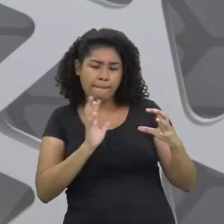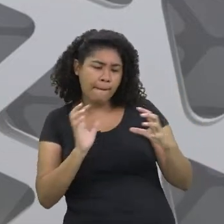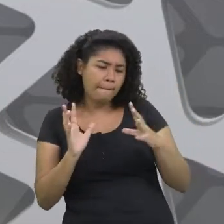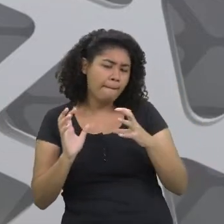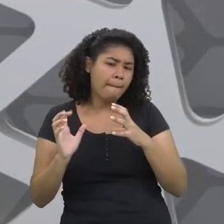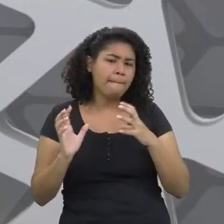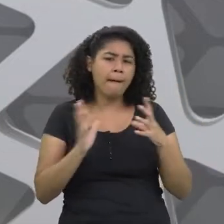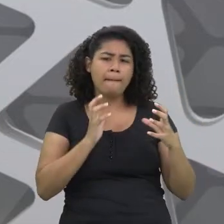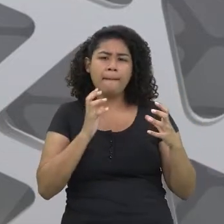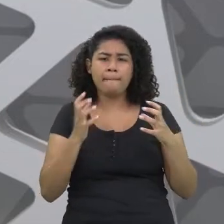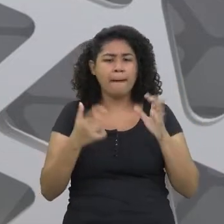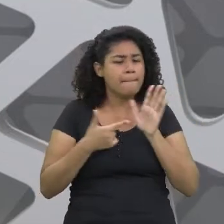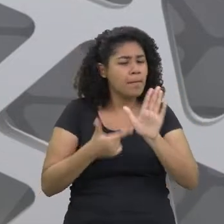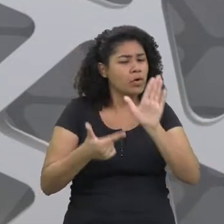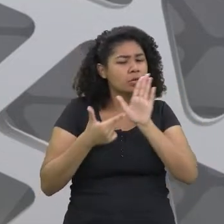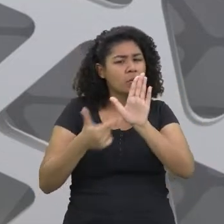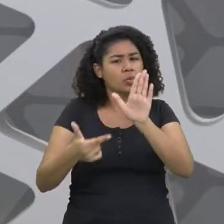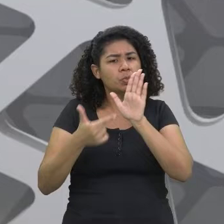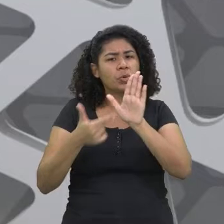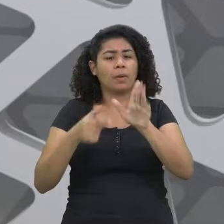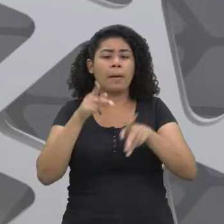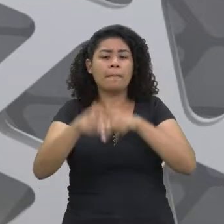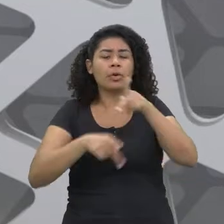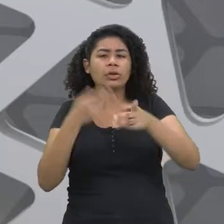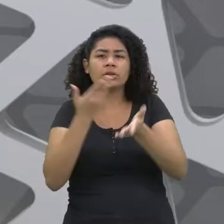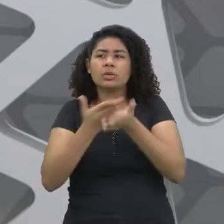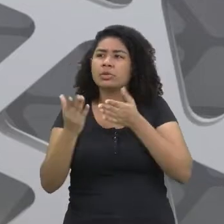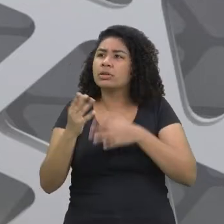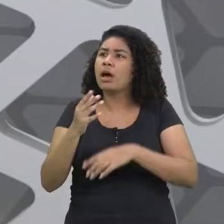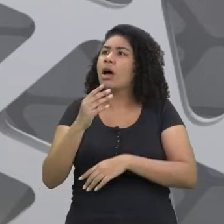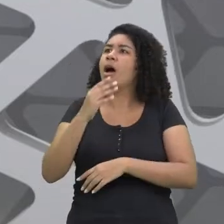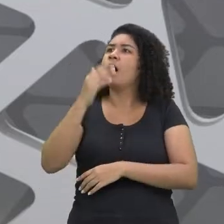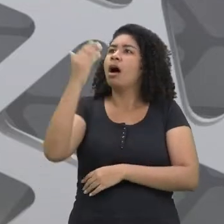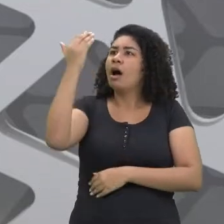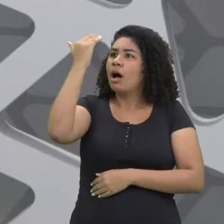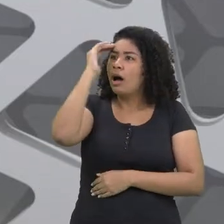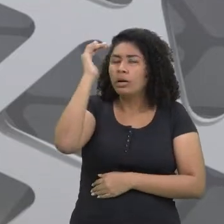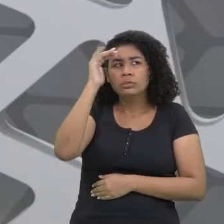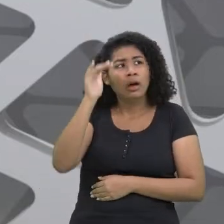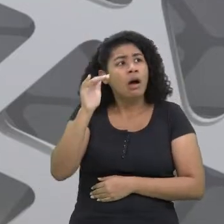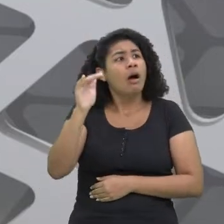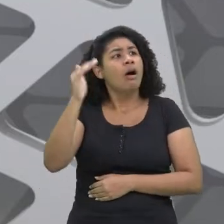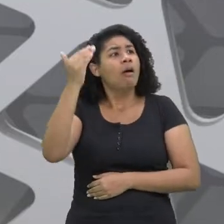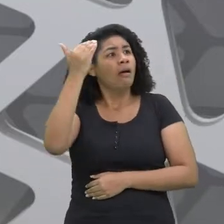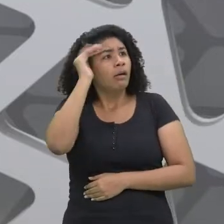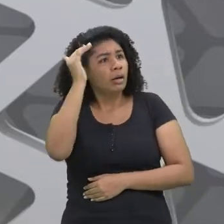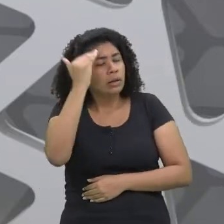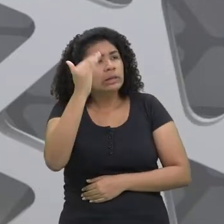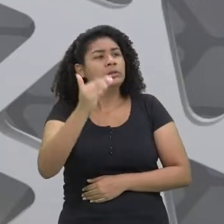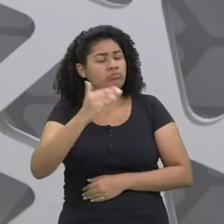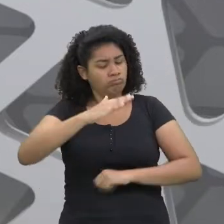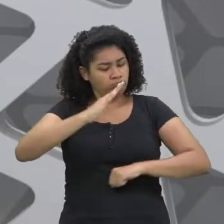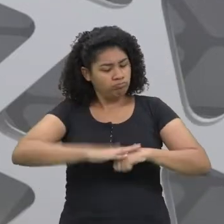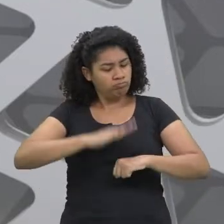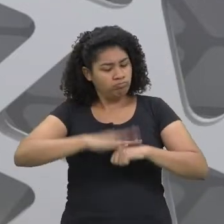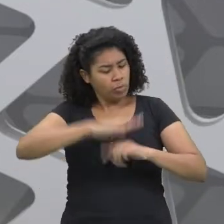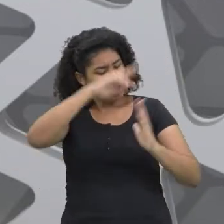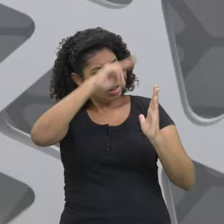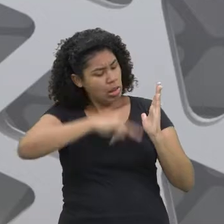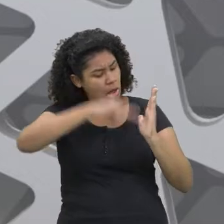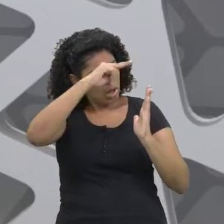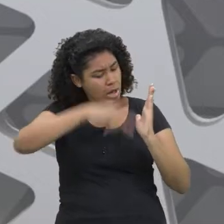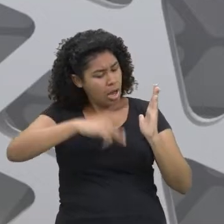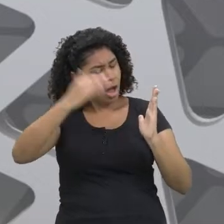as pessoas começassem a pensar e interpretar por conta própria a Bíblia, e não mais apenas seguindo a vontade do padre,